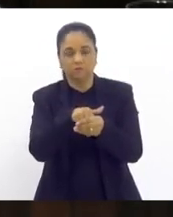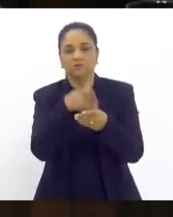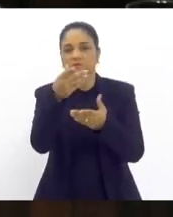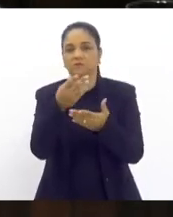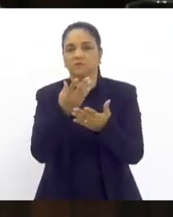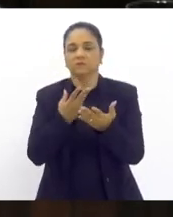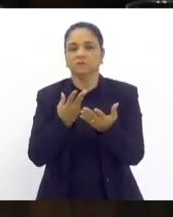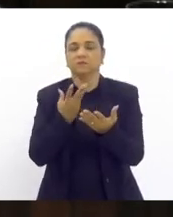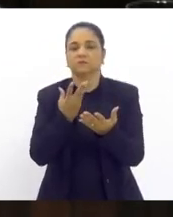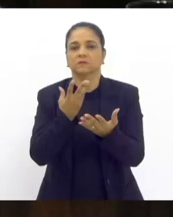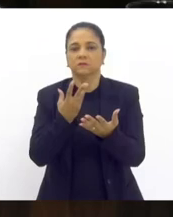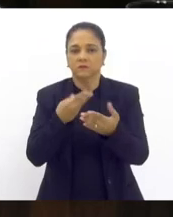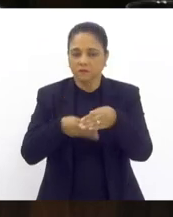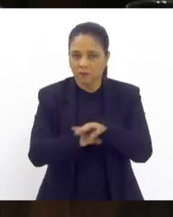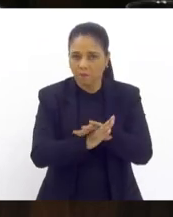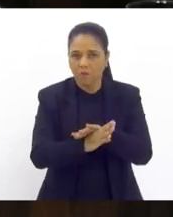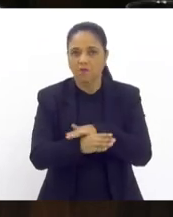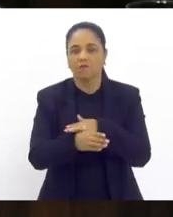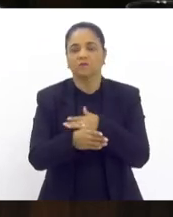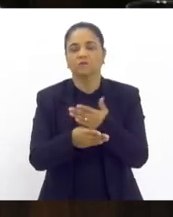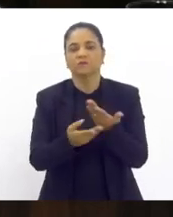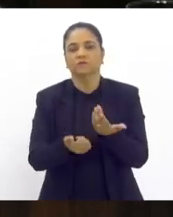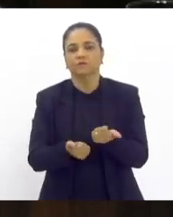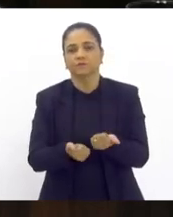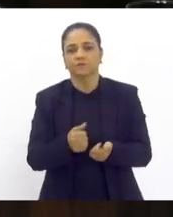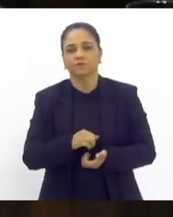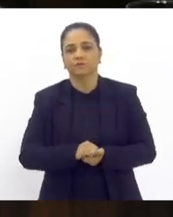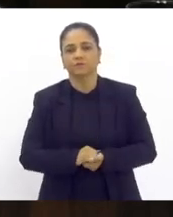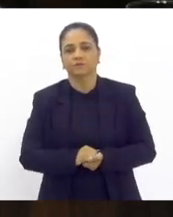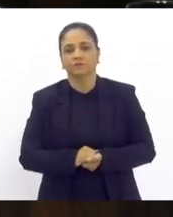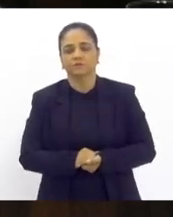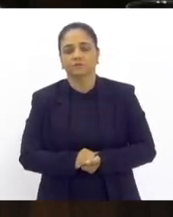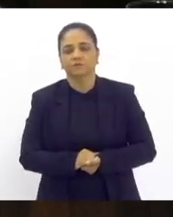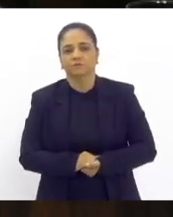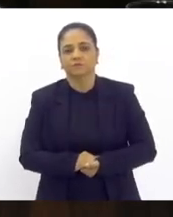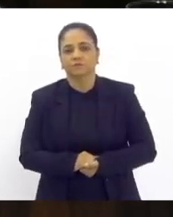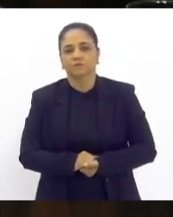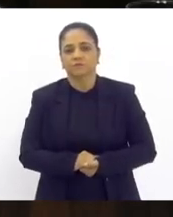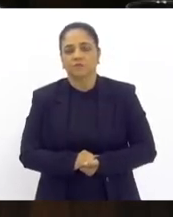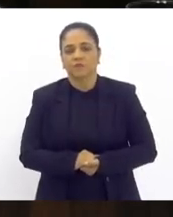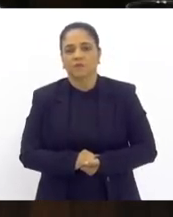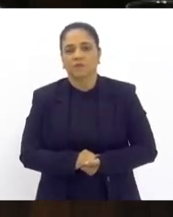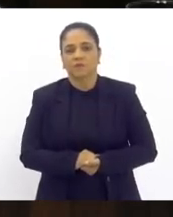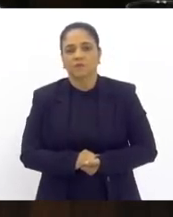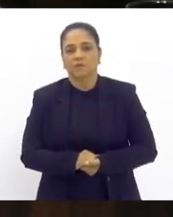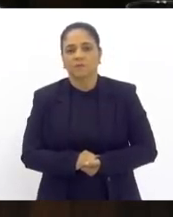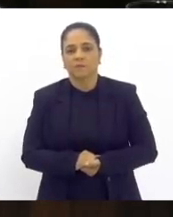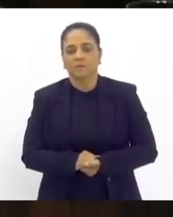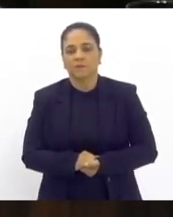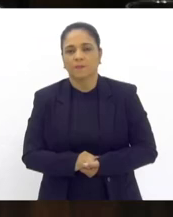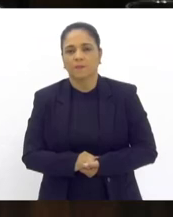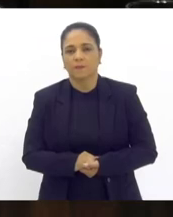aprovam, permaneçam como estão. Aprovado. Vai autógrafo.